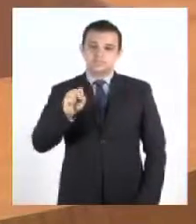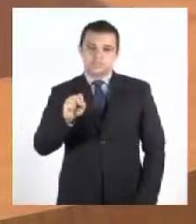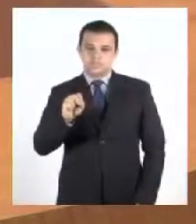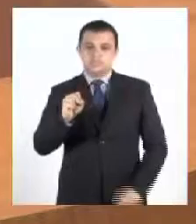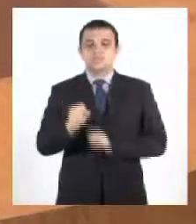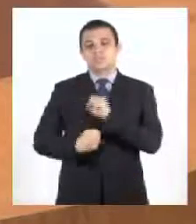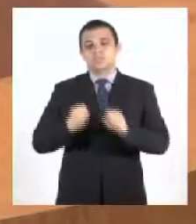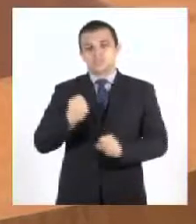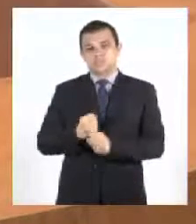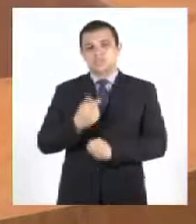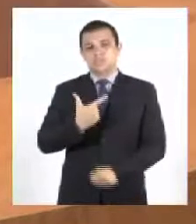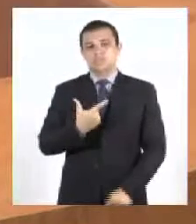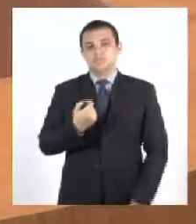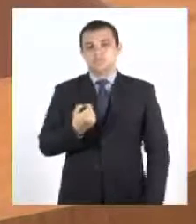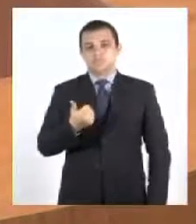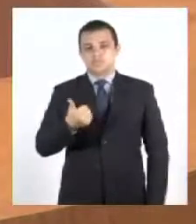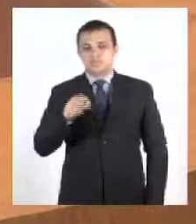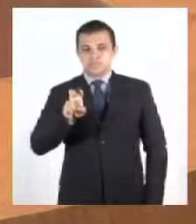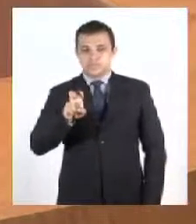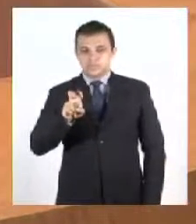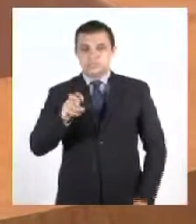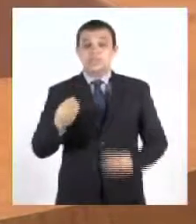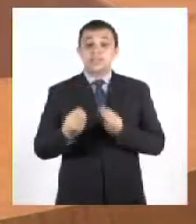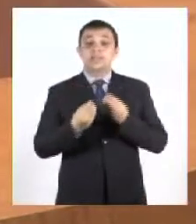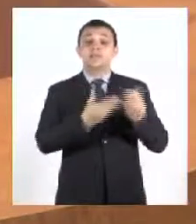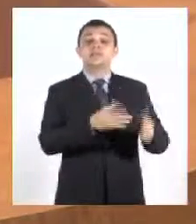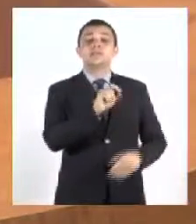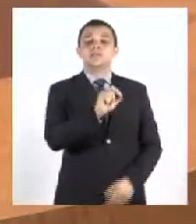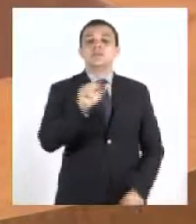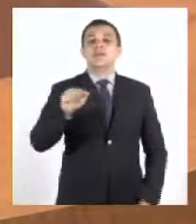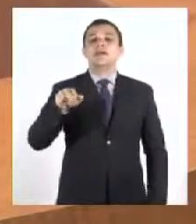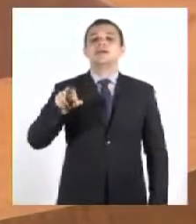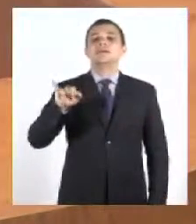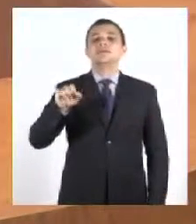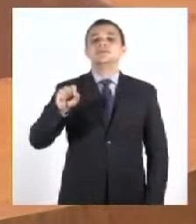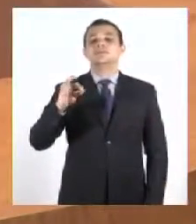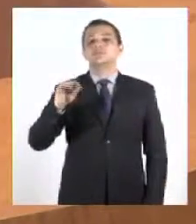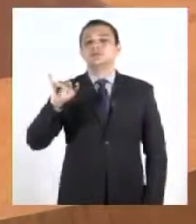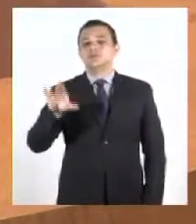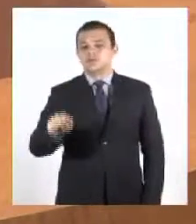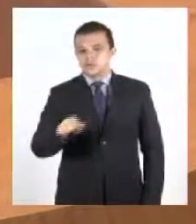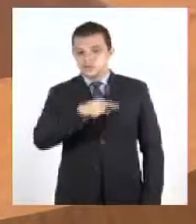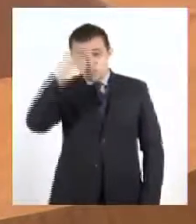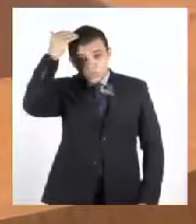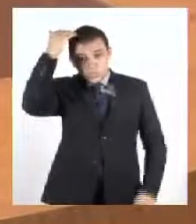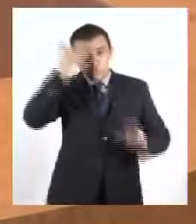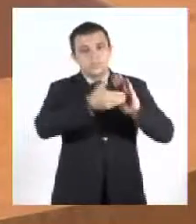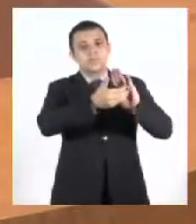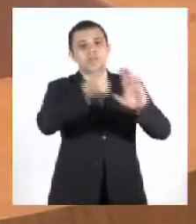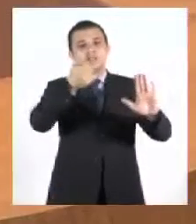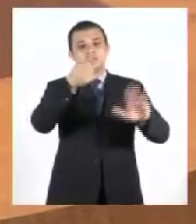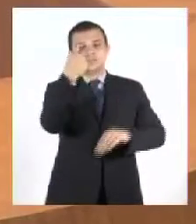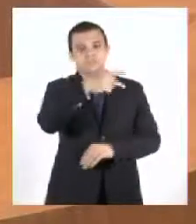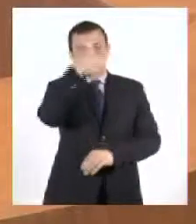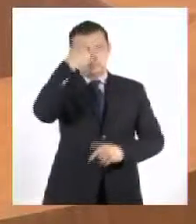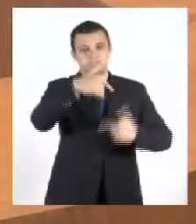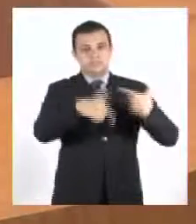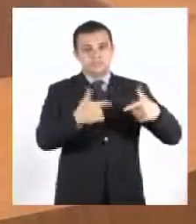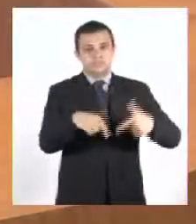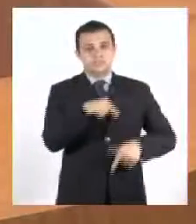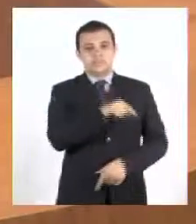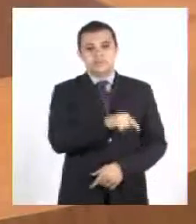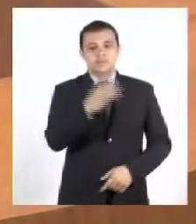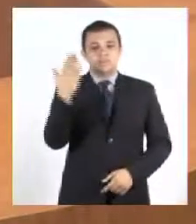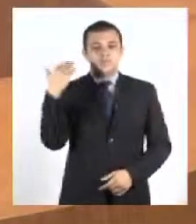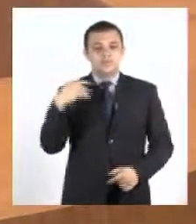138/2015, que concede anistia aos servidores do Tribunal de Justiça do Estado do Maranhão, que